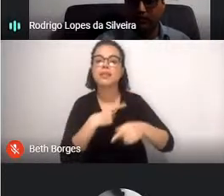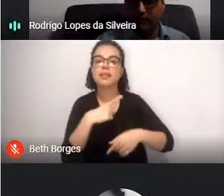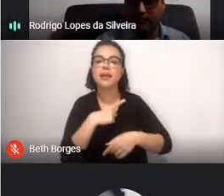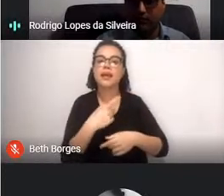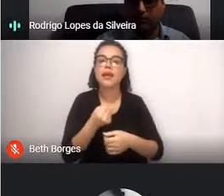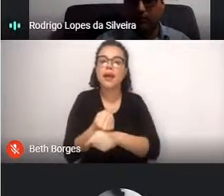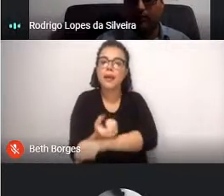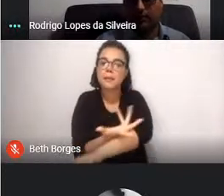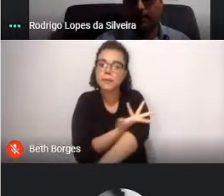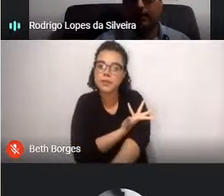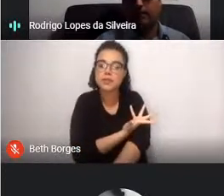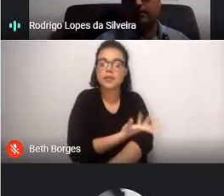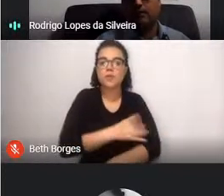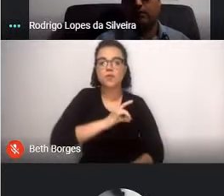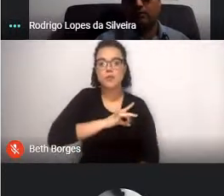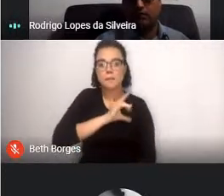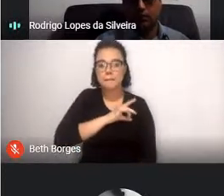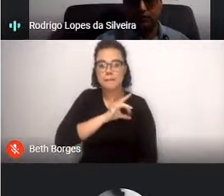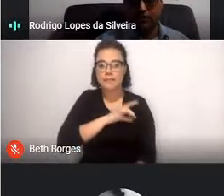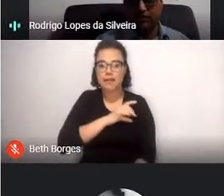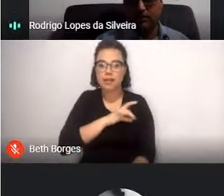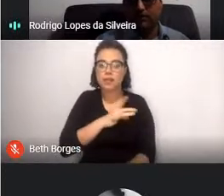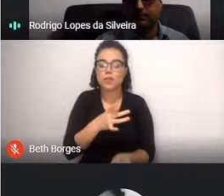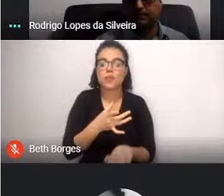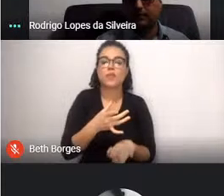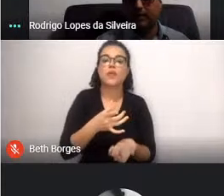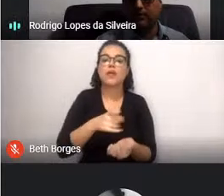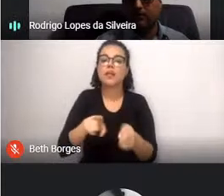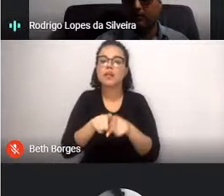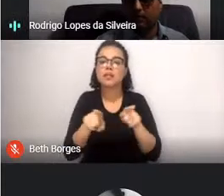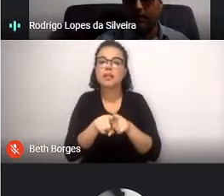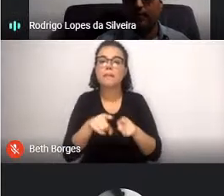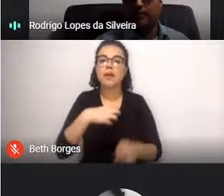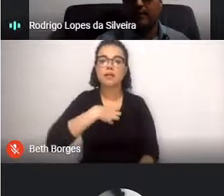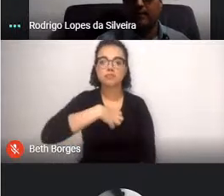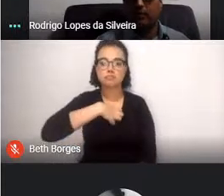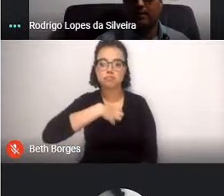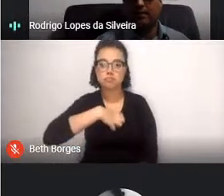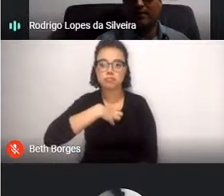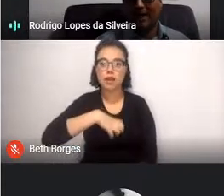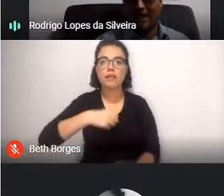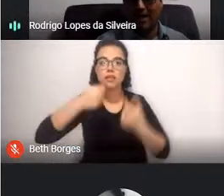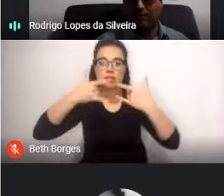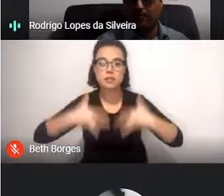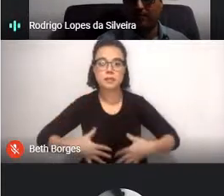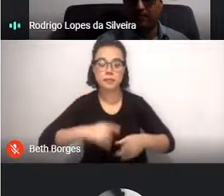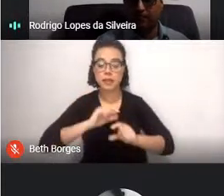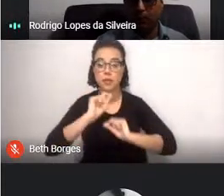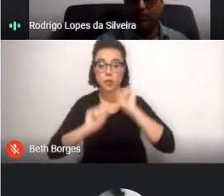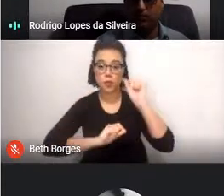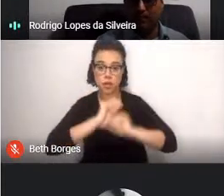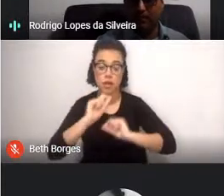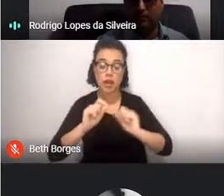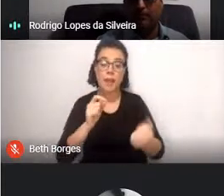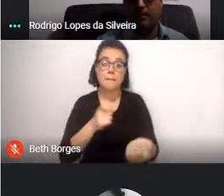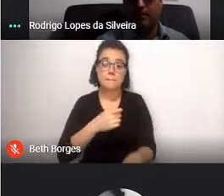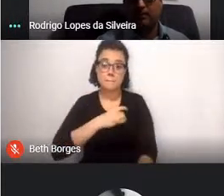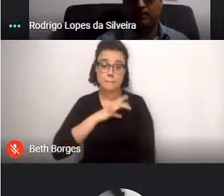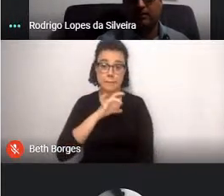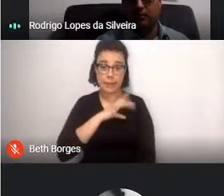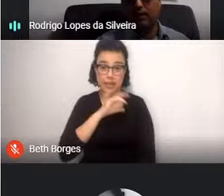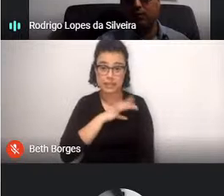com Joseph Lido, tá? Um neurologista, ele diz o quê? Que o medo e a raiva, principalmente o